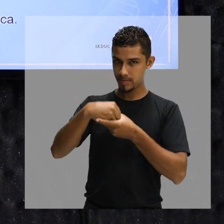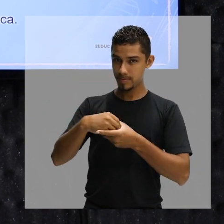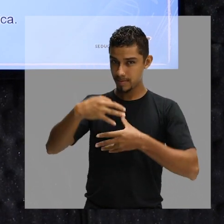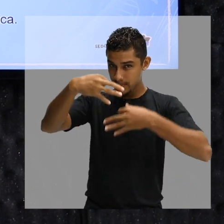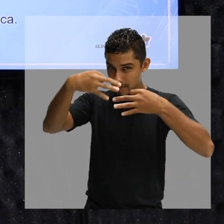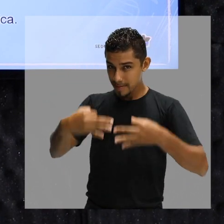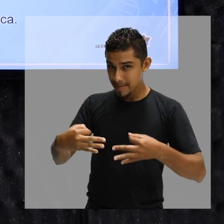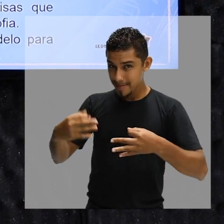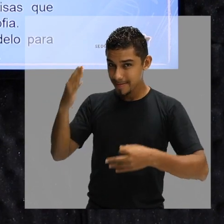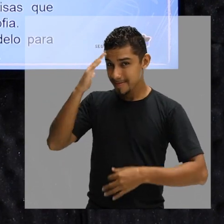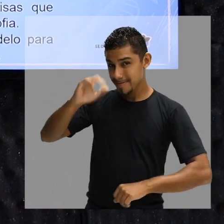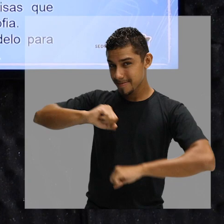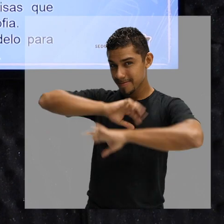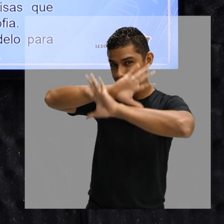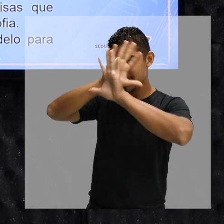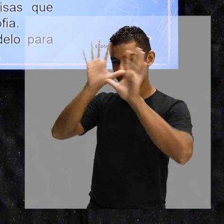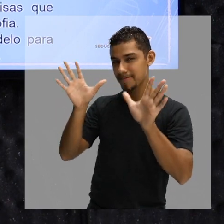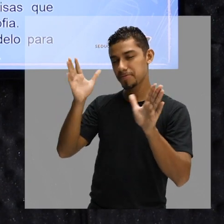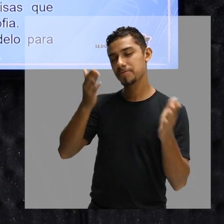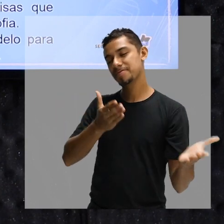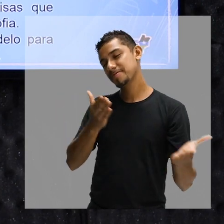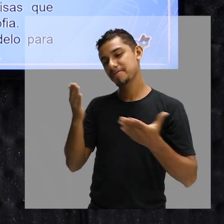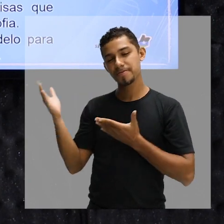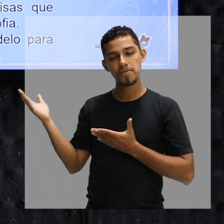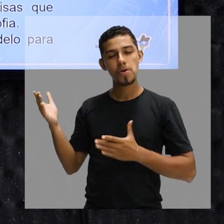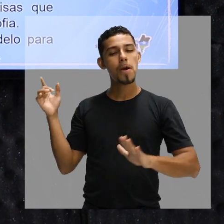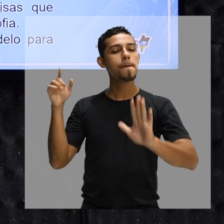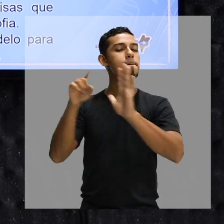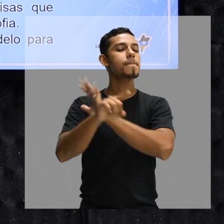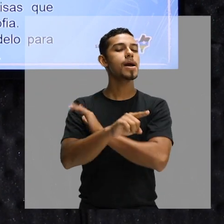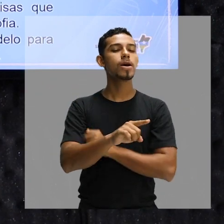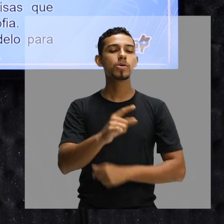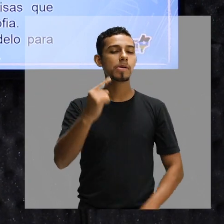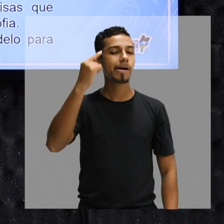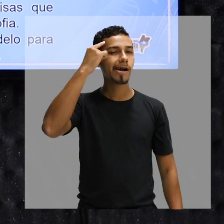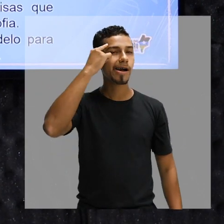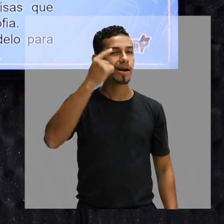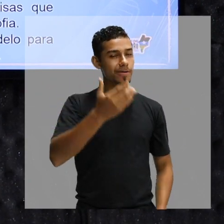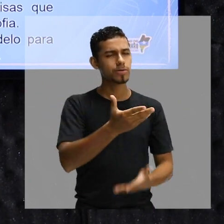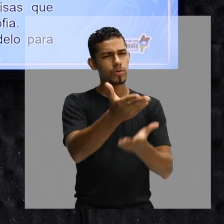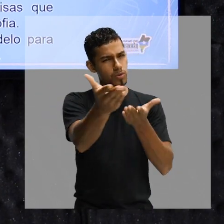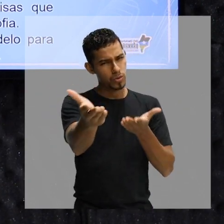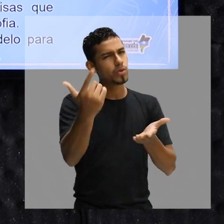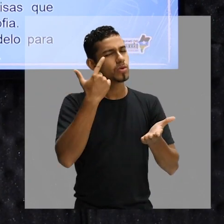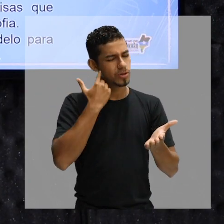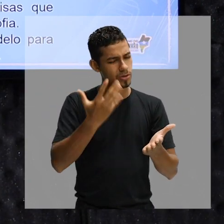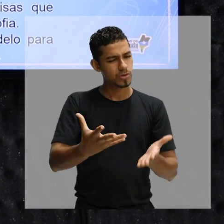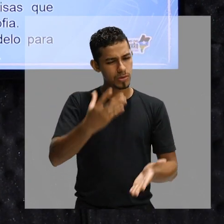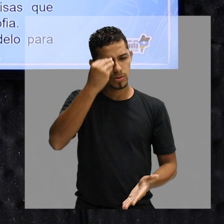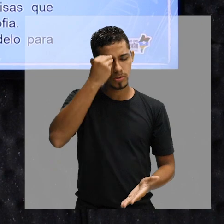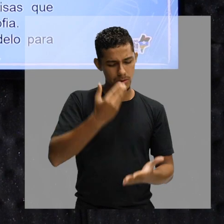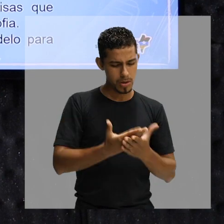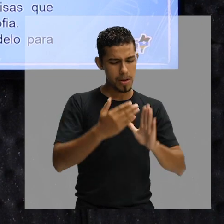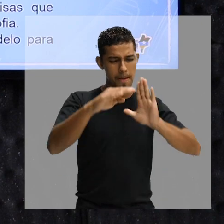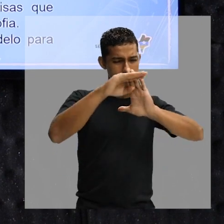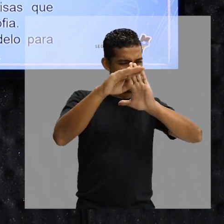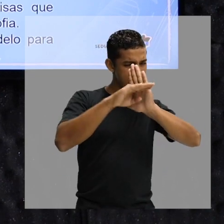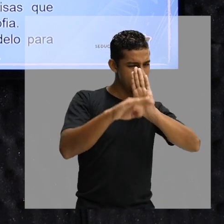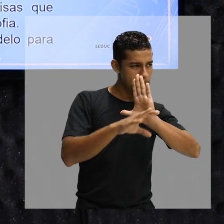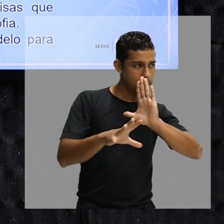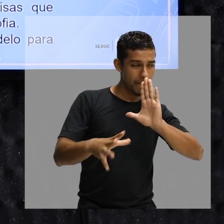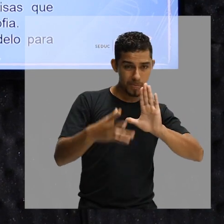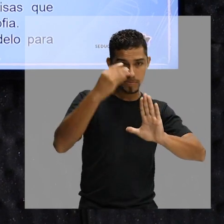bola? Vamos passar aqui mais uma questão pensada para você, colocada e planejada para